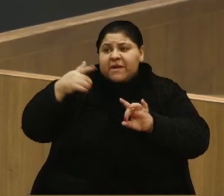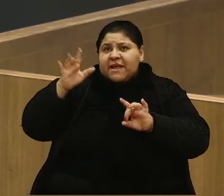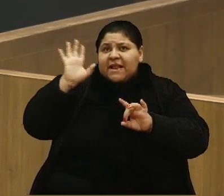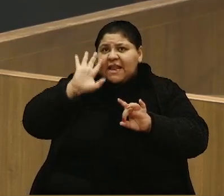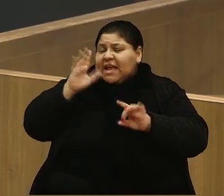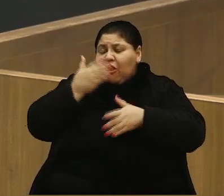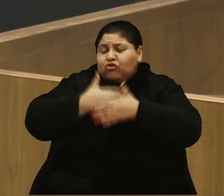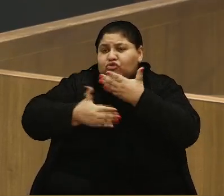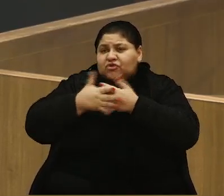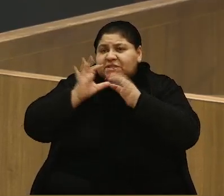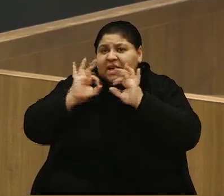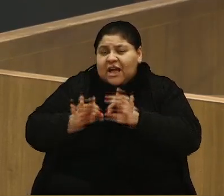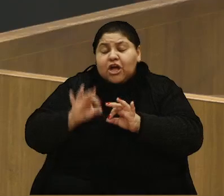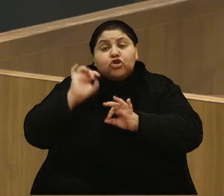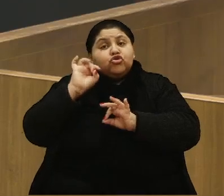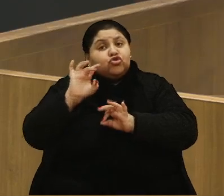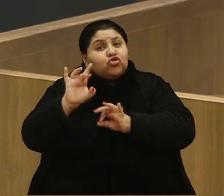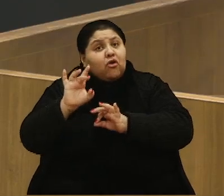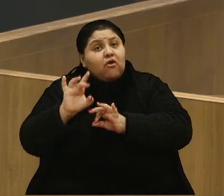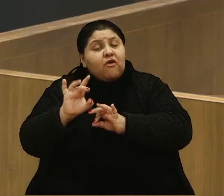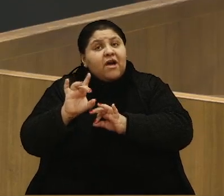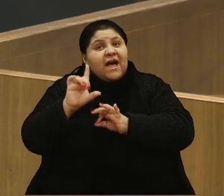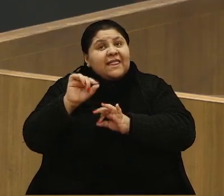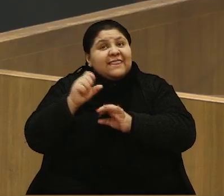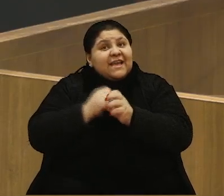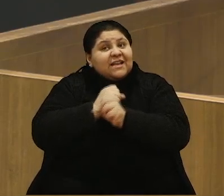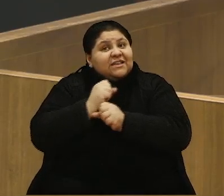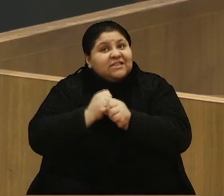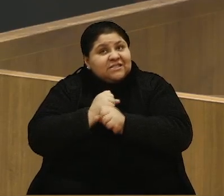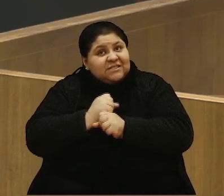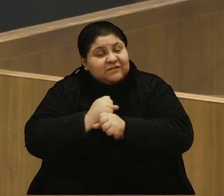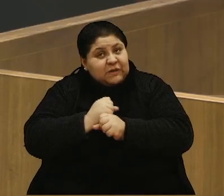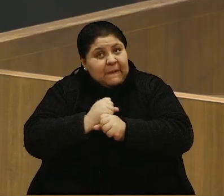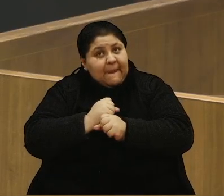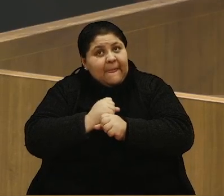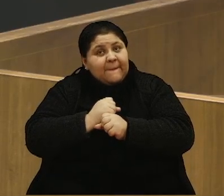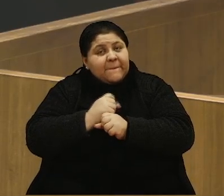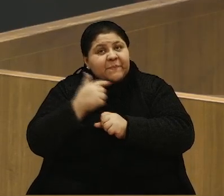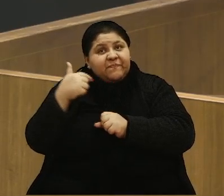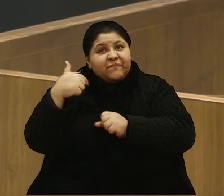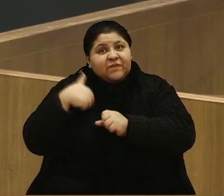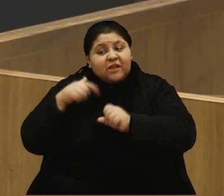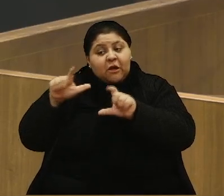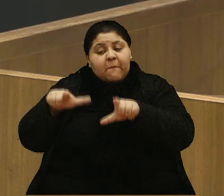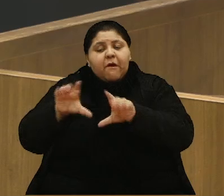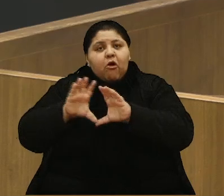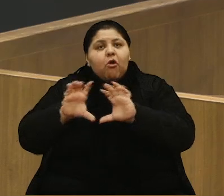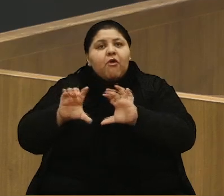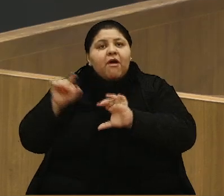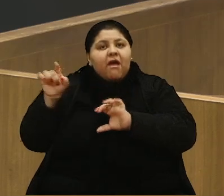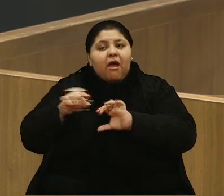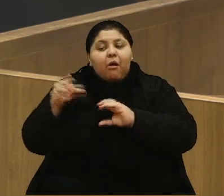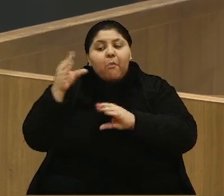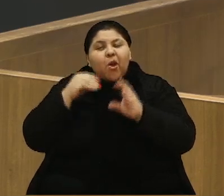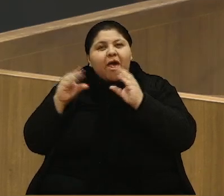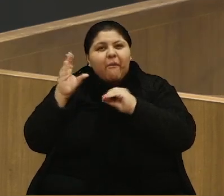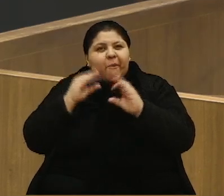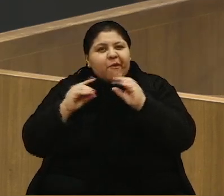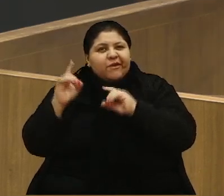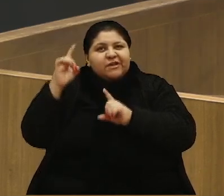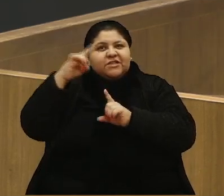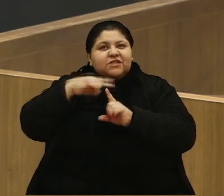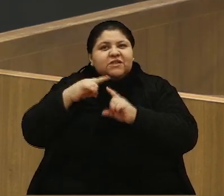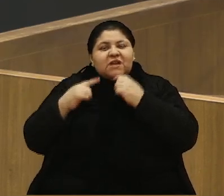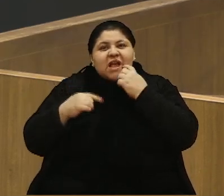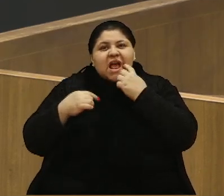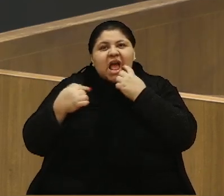essa polêmica. Só que eu faço isso há 10 anos, né? Eu faço isso há 10 anos, então a minha zona de conforto é a polêmica, né? É esse tipo de coisa.